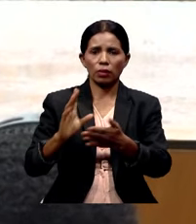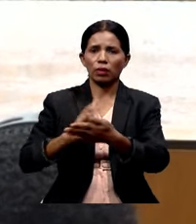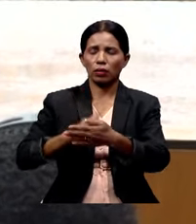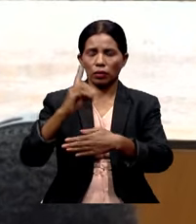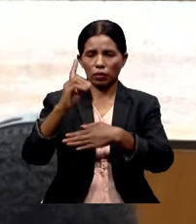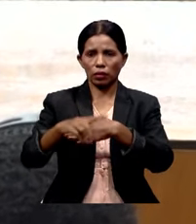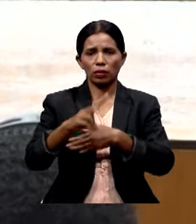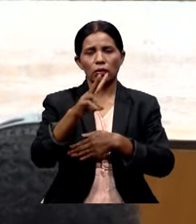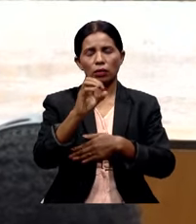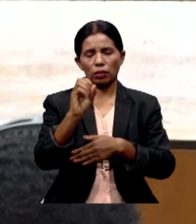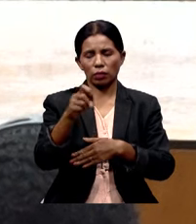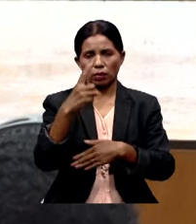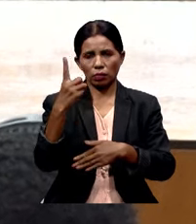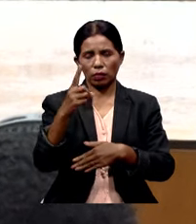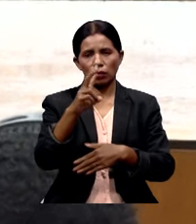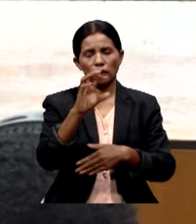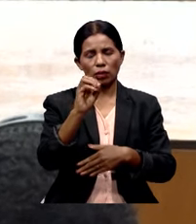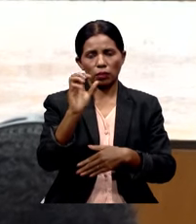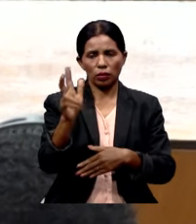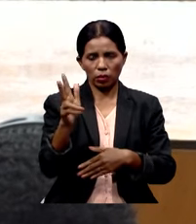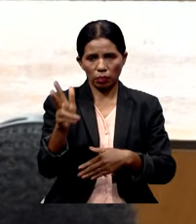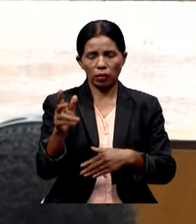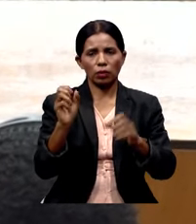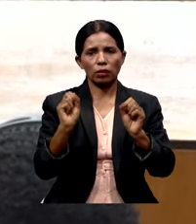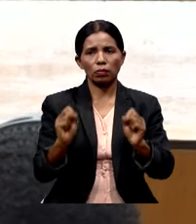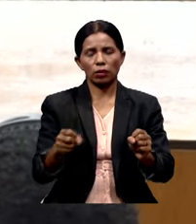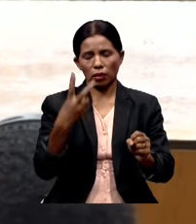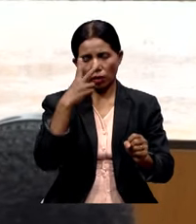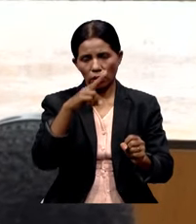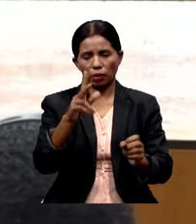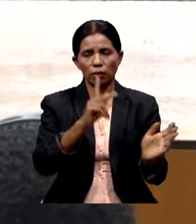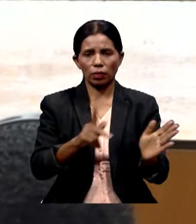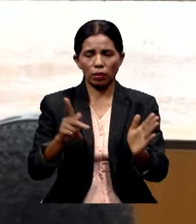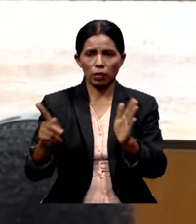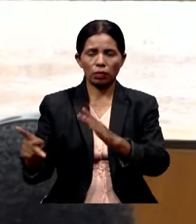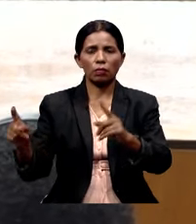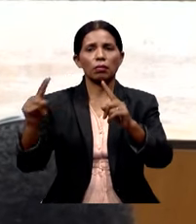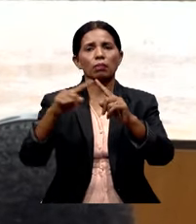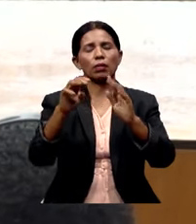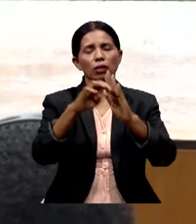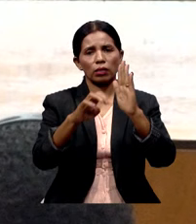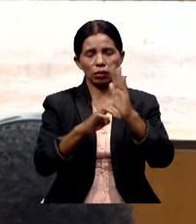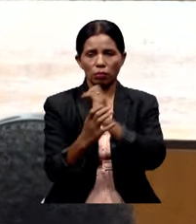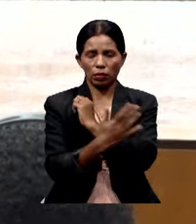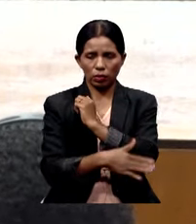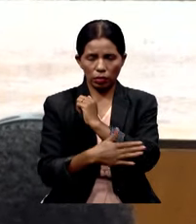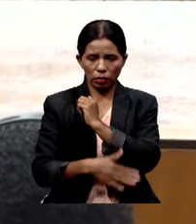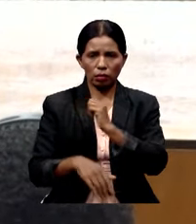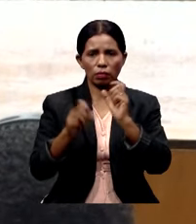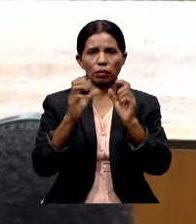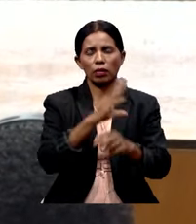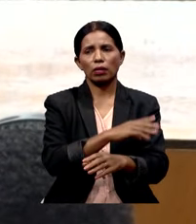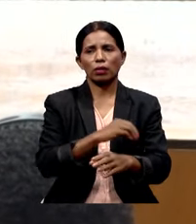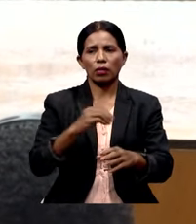de 2011 e 2030, onde Bela adequa o Plano NEBA atual Estado da Nação União, no MOS,